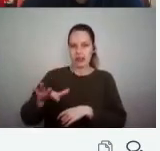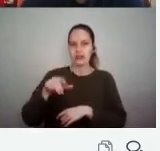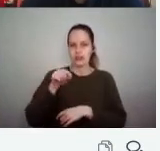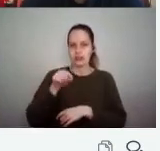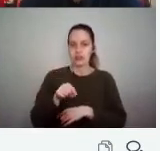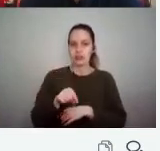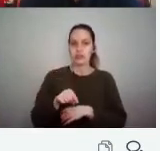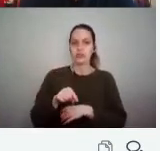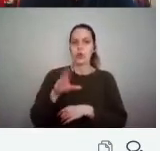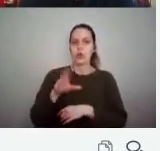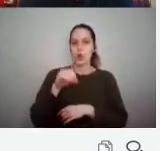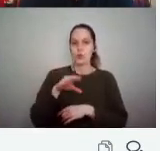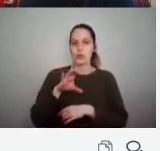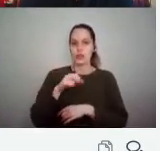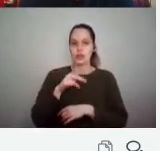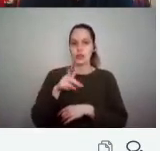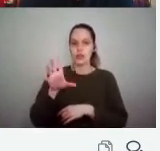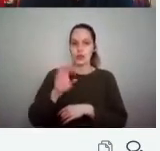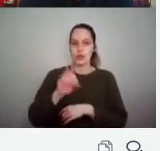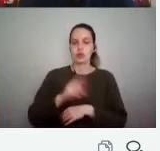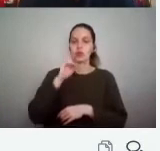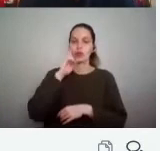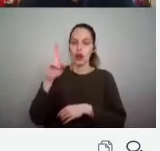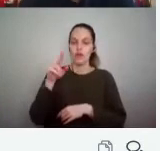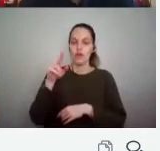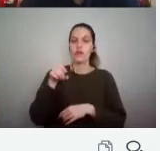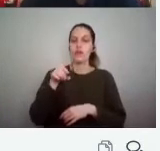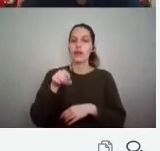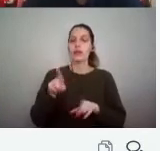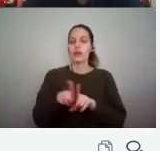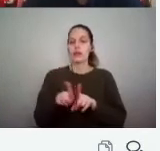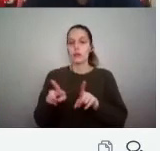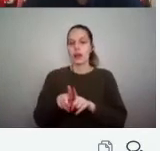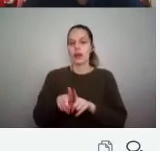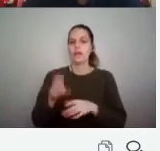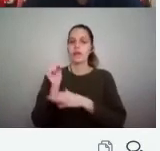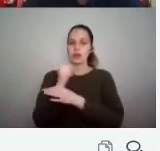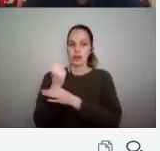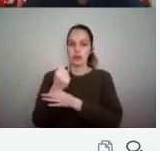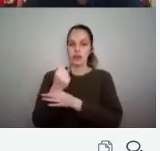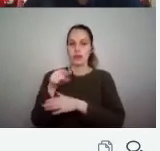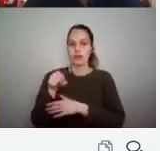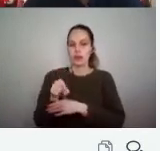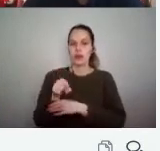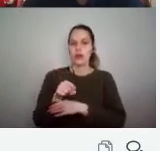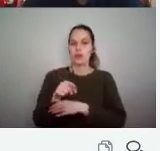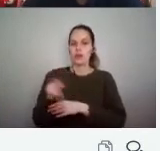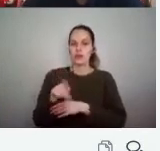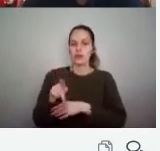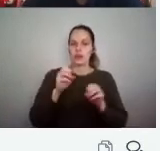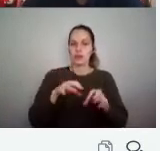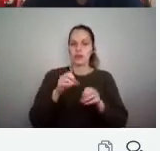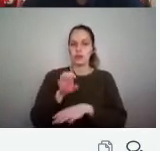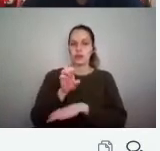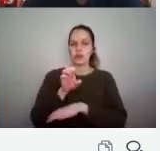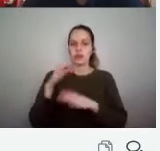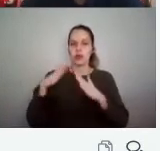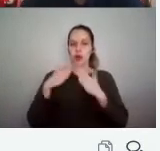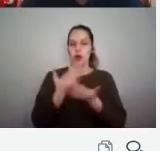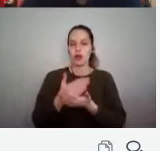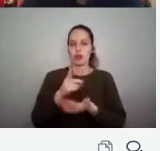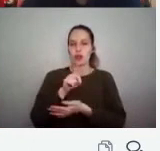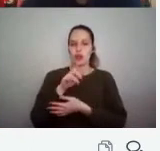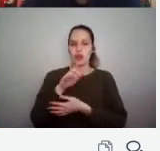do serviço de fisioterapia do Hospital da Criança Conceição, é professor da Escola GHC e vice-presidente da Caixa